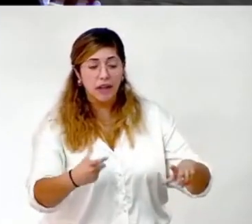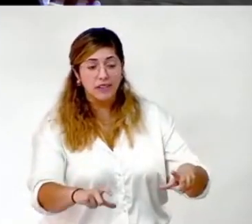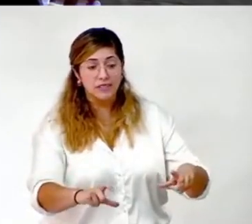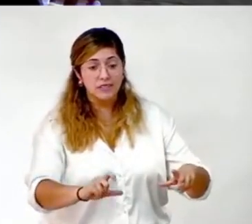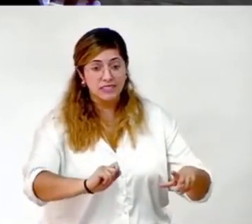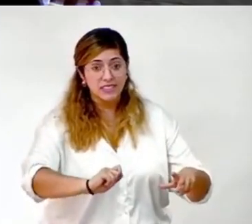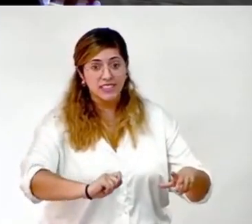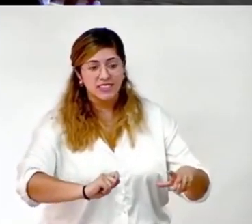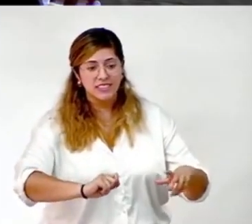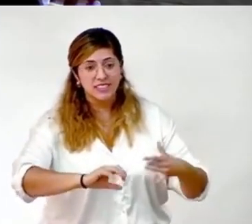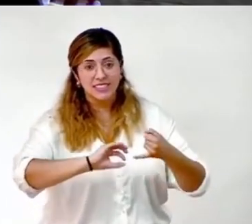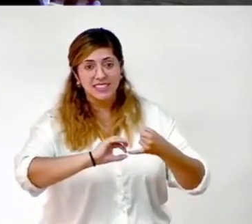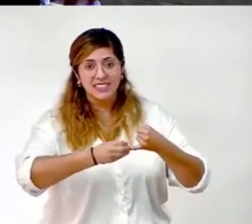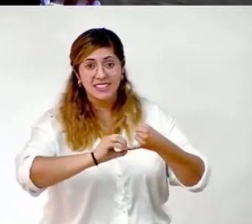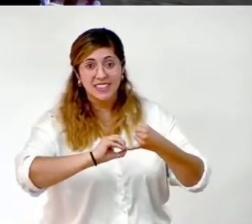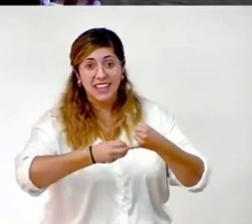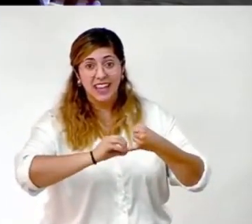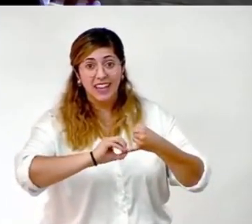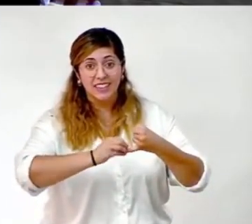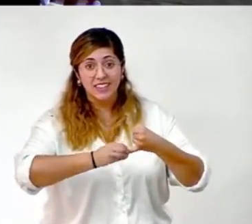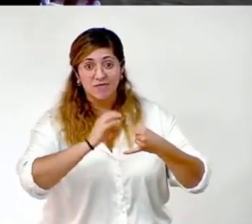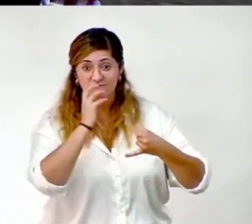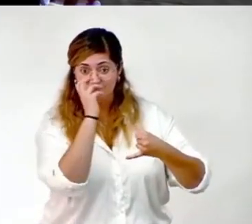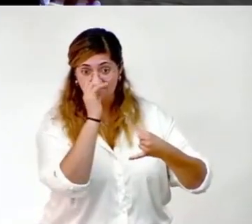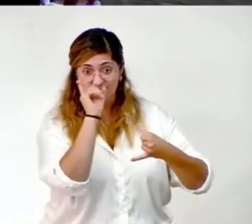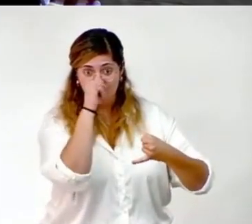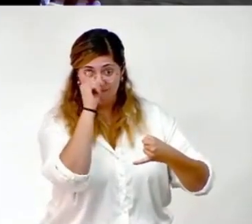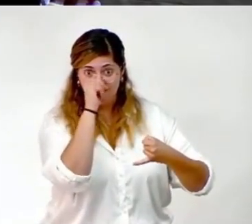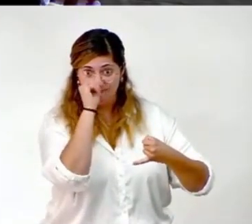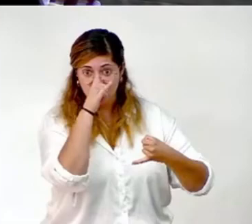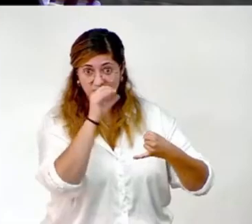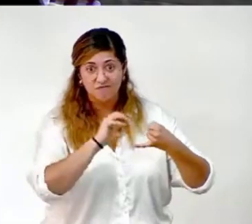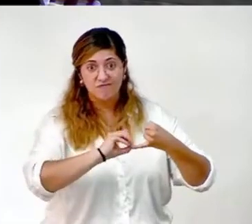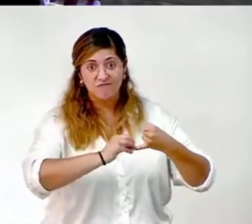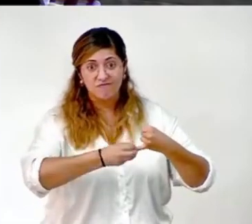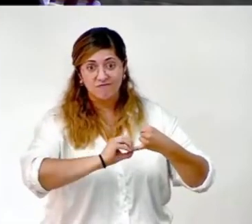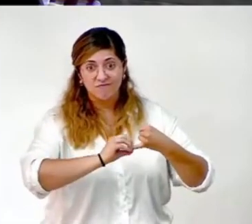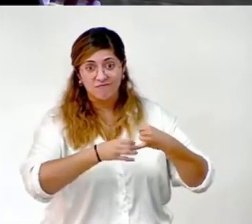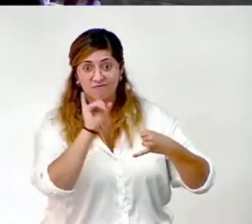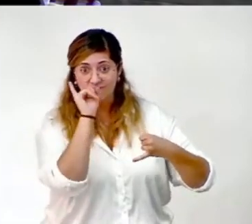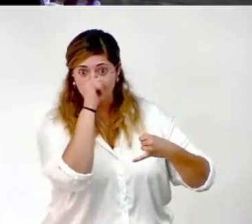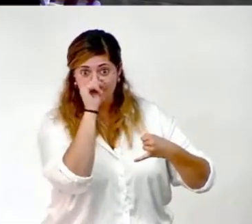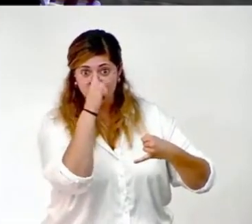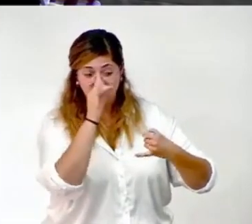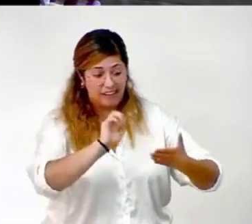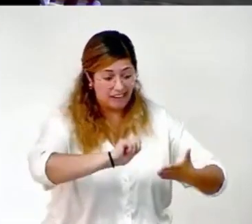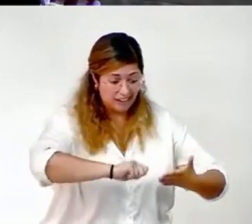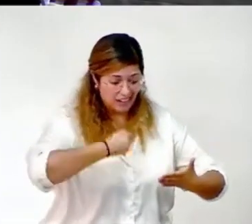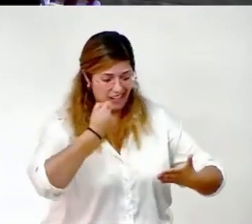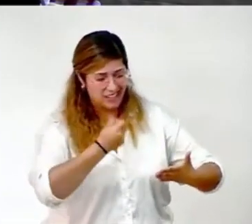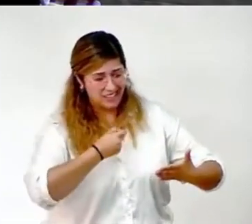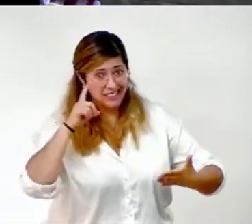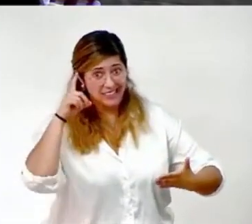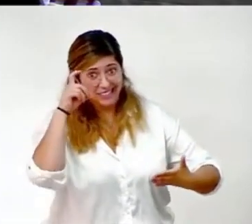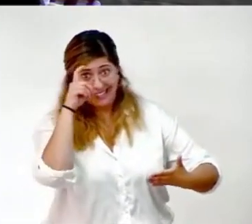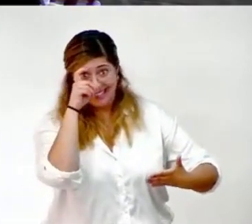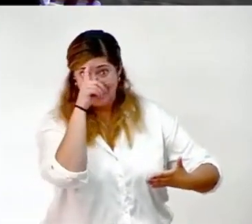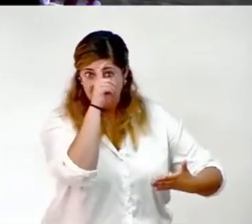buchada ou de feijoada tradicional, não de um caldinho leve e